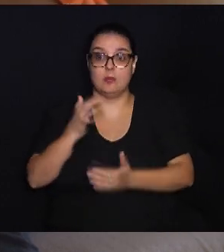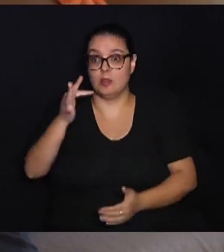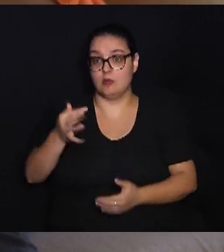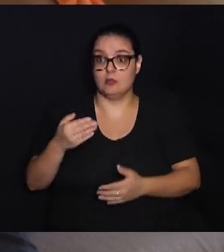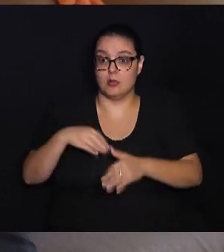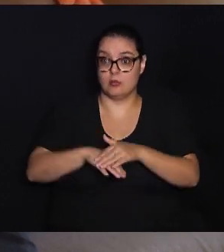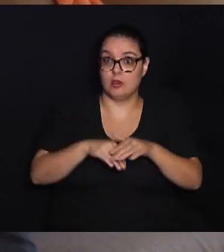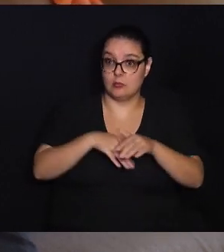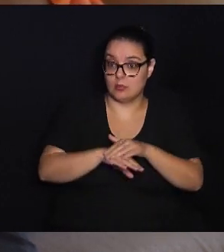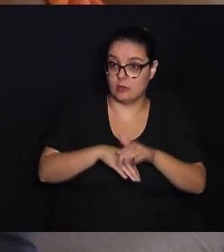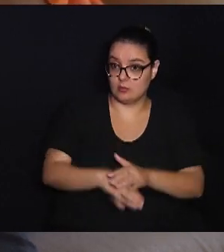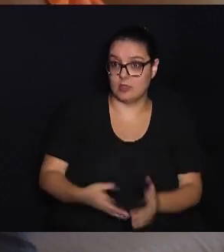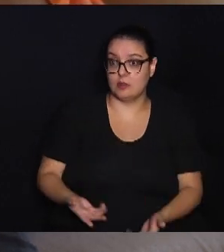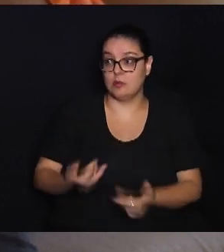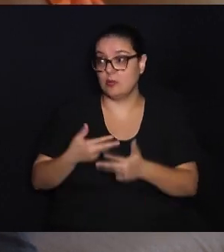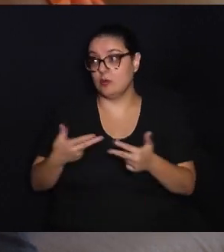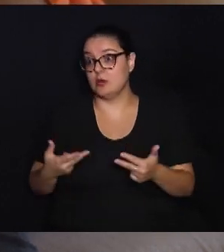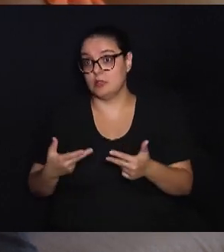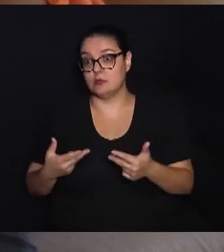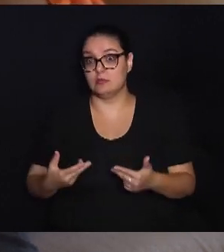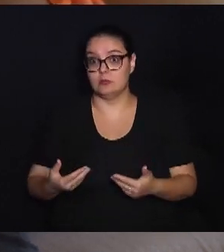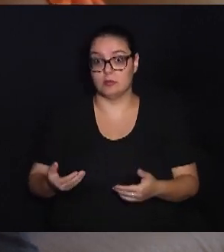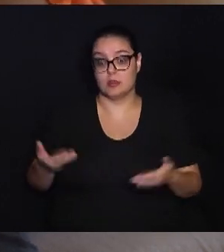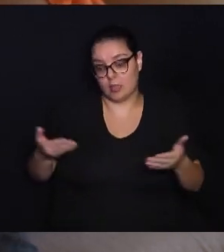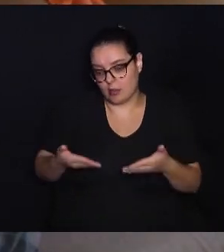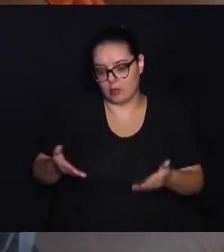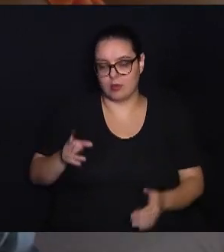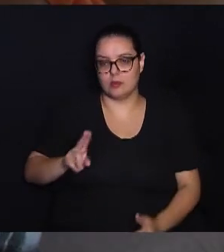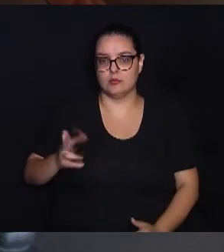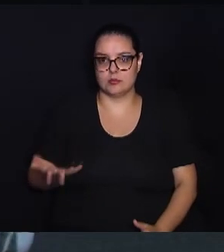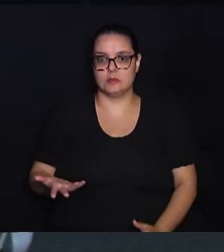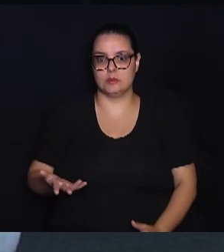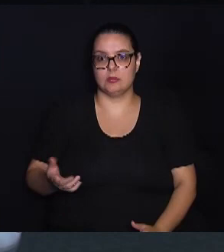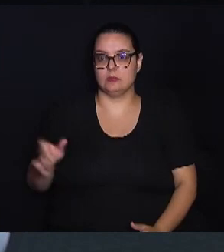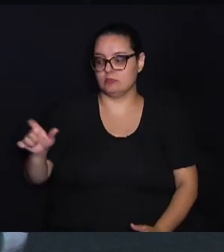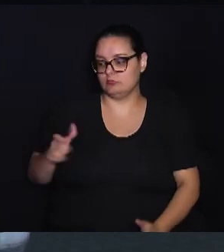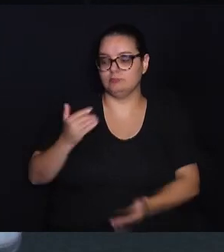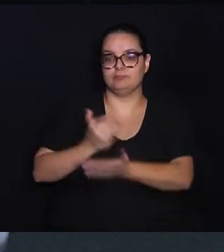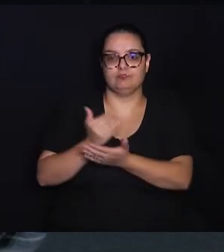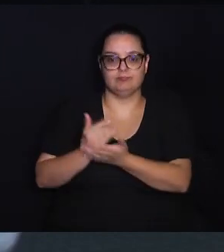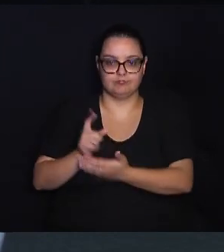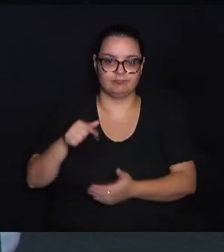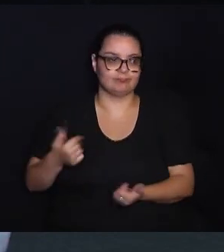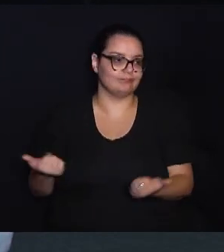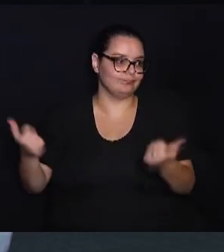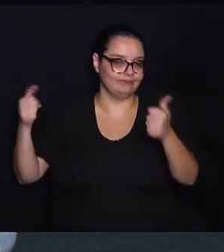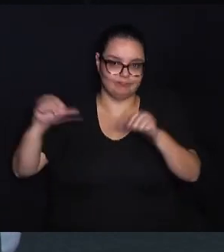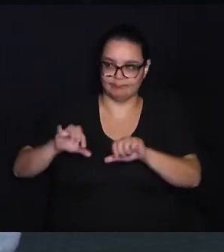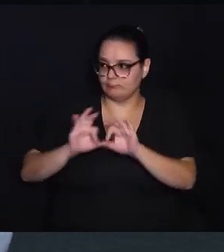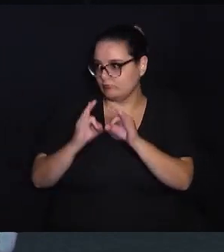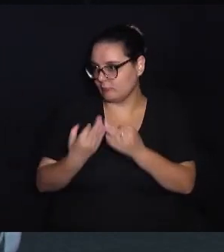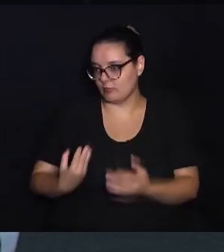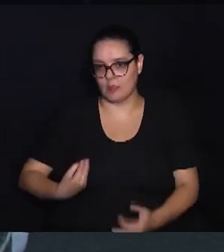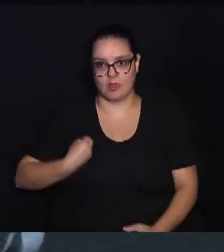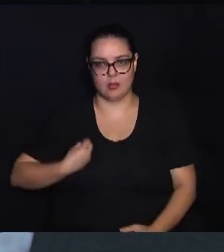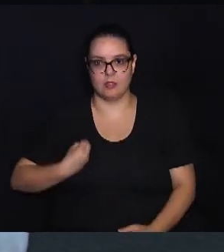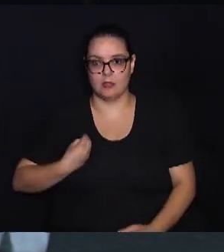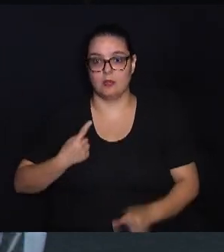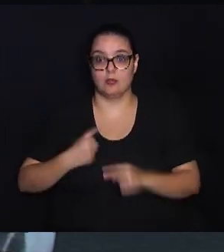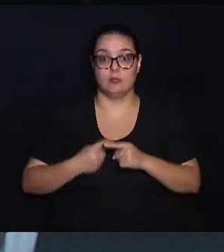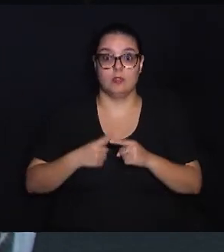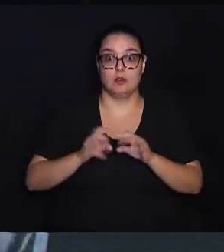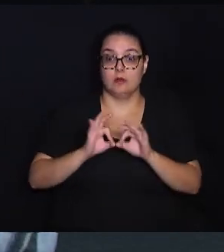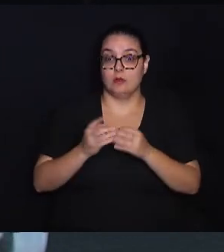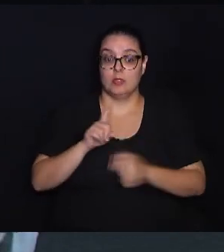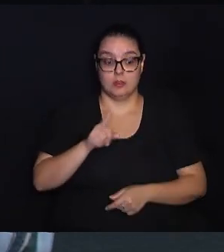no futuro, guardando dinheiro, algo que você traz para o presente. Geralmente, o cartão de crédito é uma grande tragédia na vida das famílias, porque